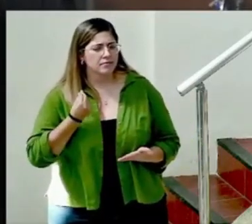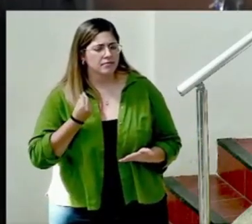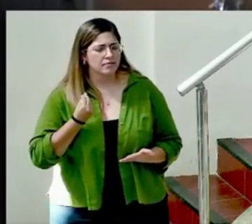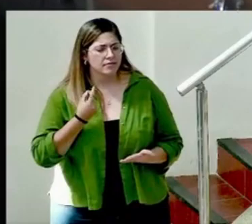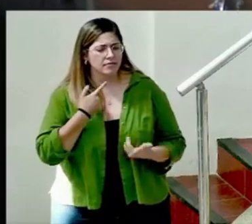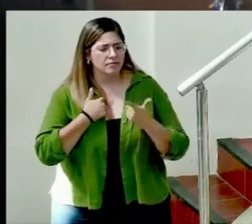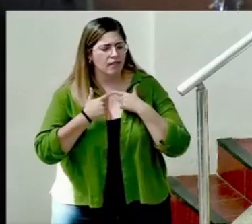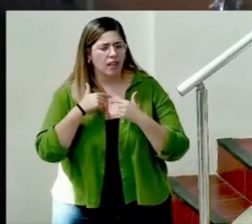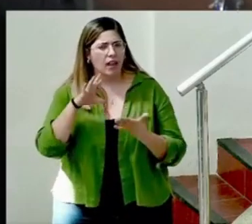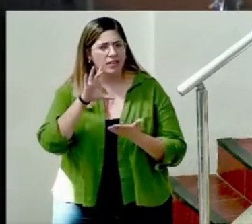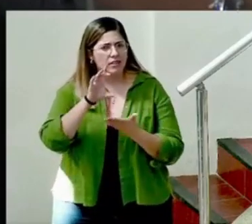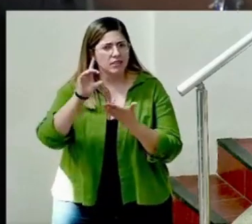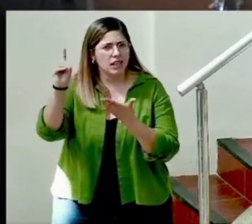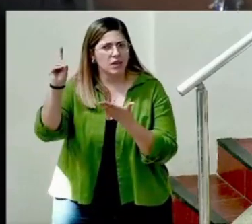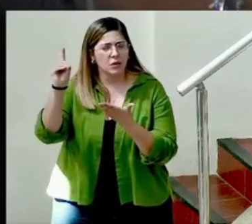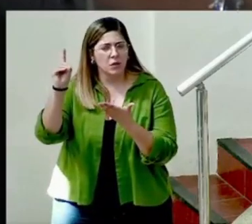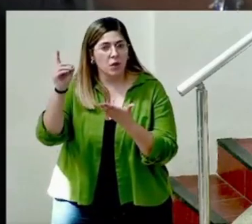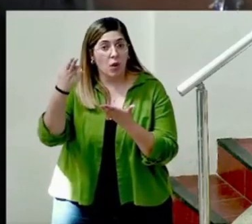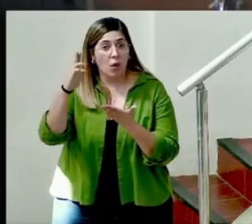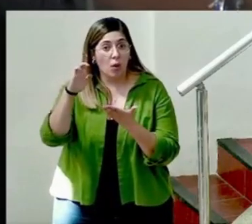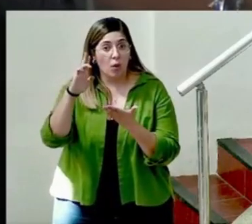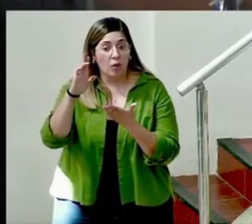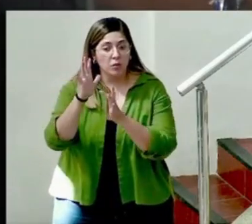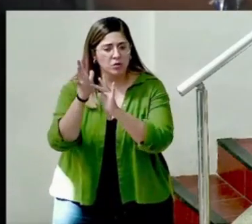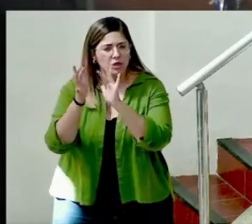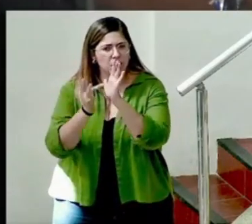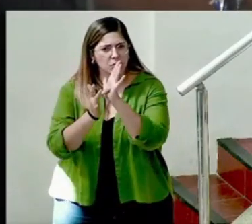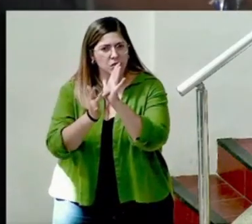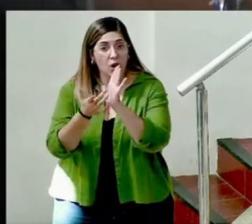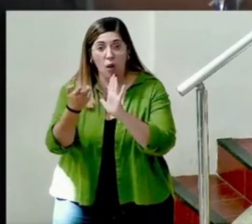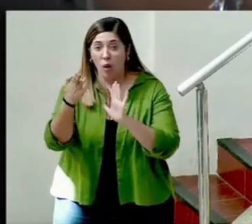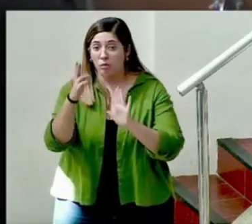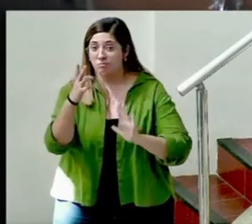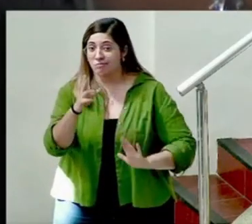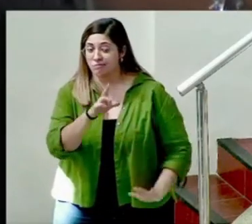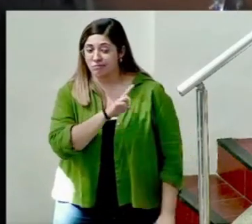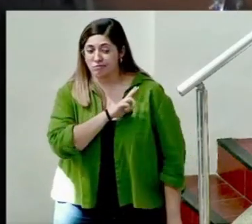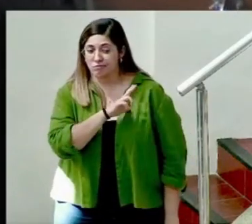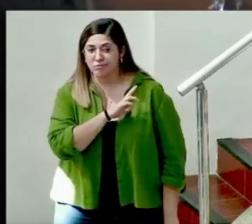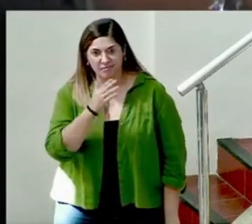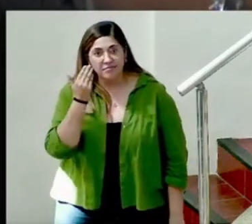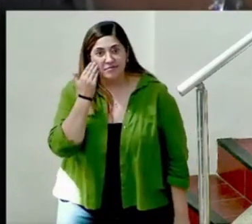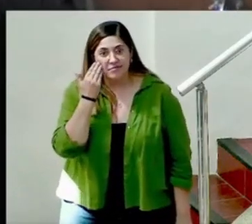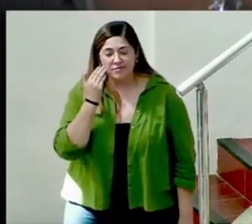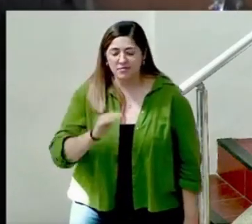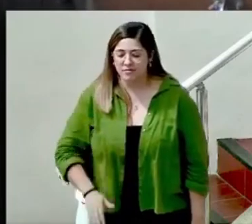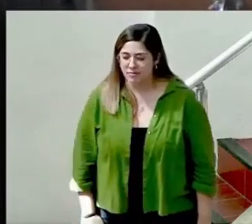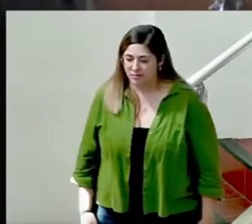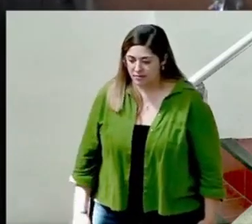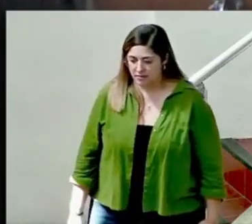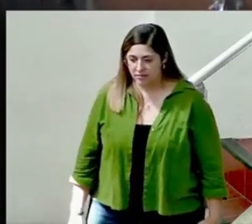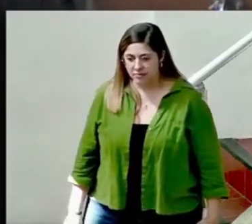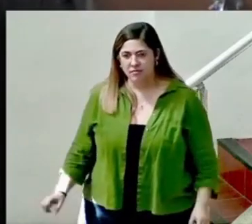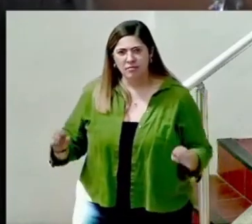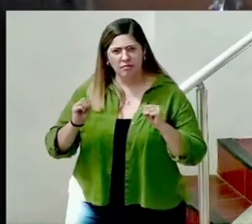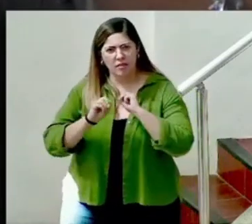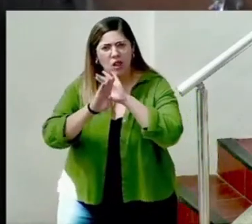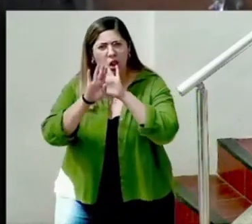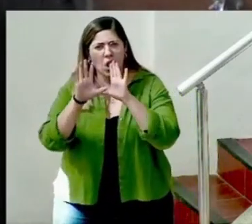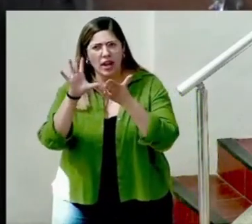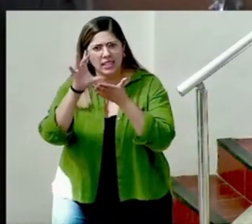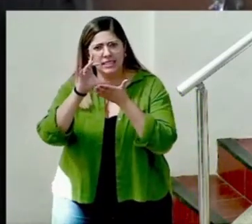Cristo? Em como eu usarei a minha vida em sua totalidade para trazer glórias a Deus? Ou os meus olhos